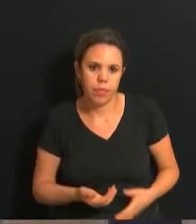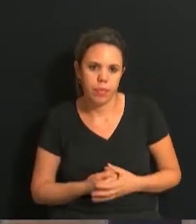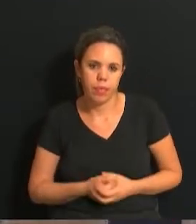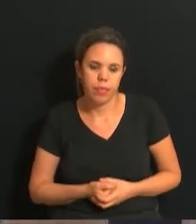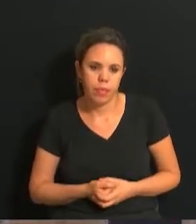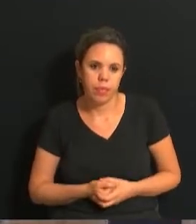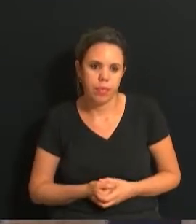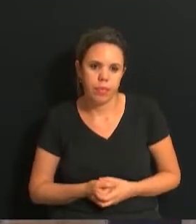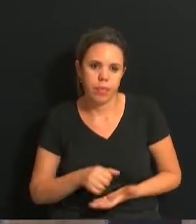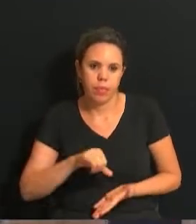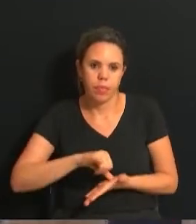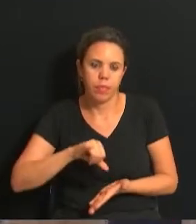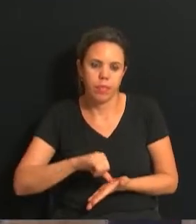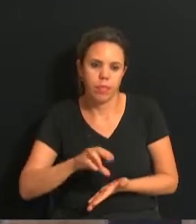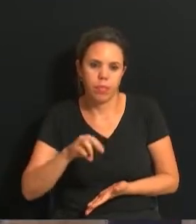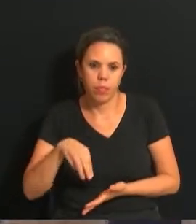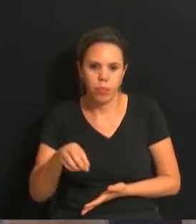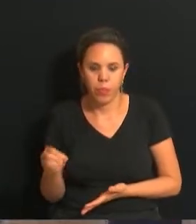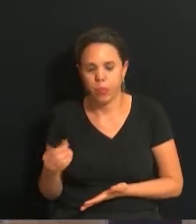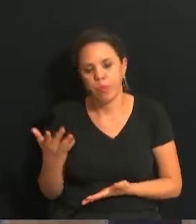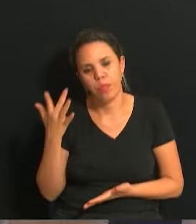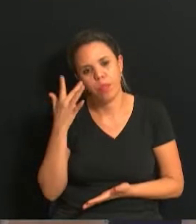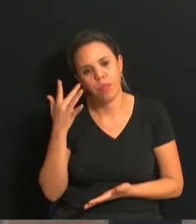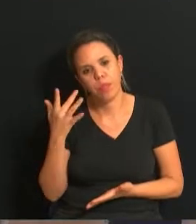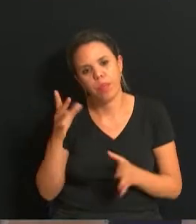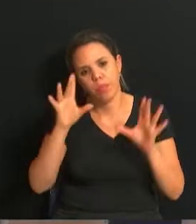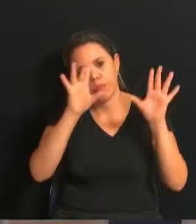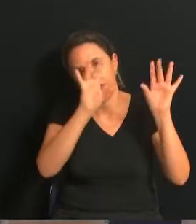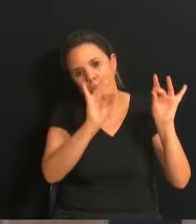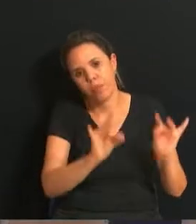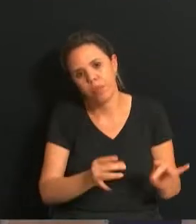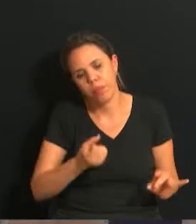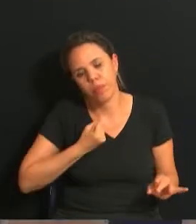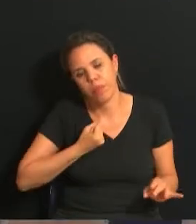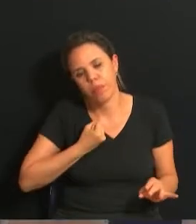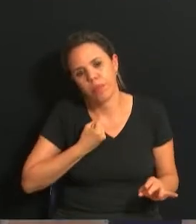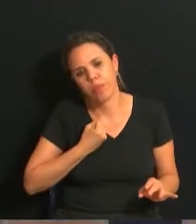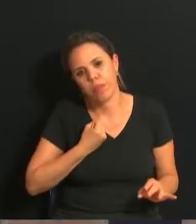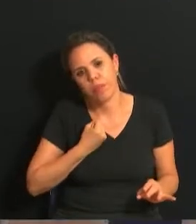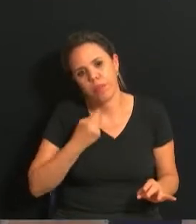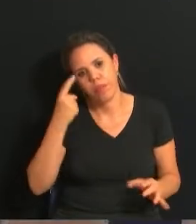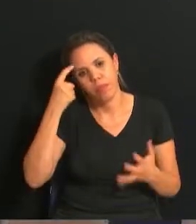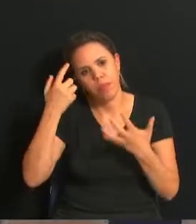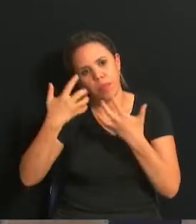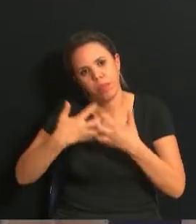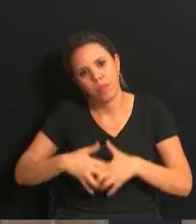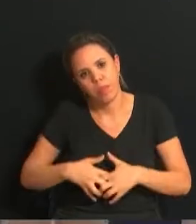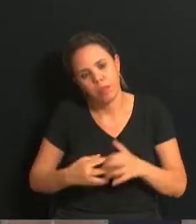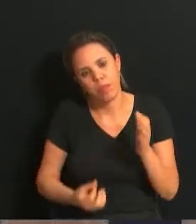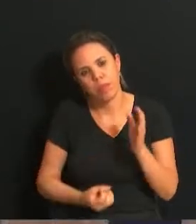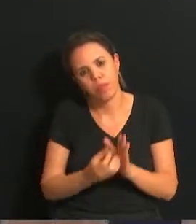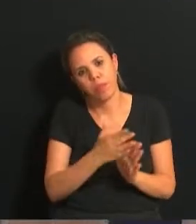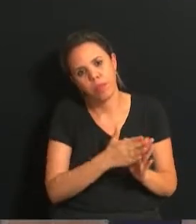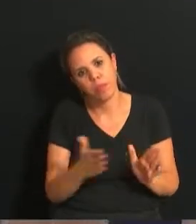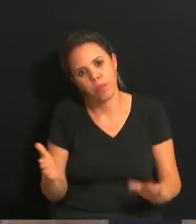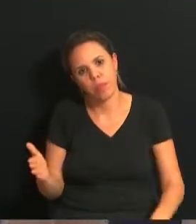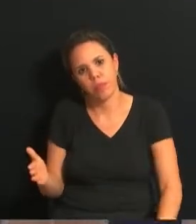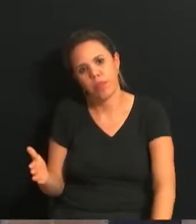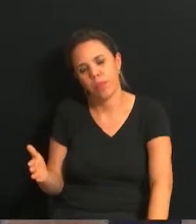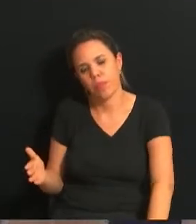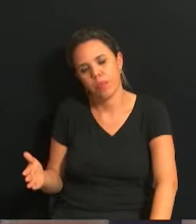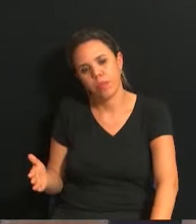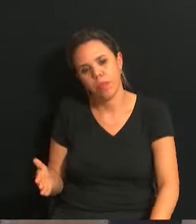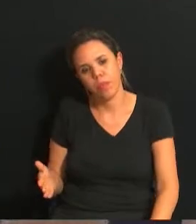o centro do SEAMO, ou seja, acho que a gente precisa detalhar esses números e a gente pensar qual é a origem